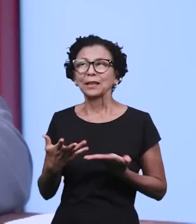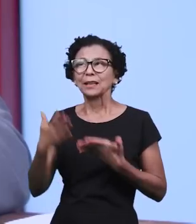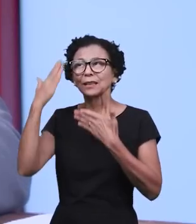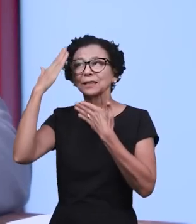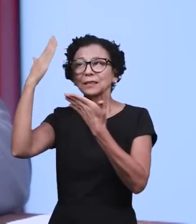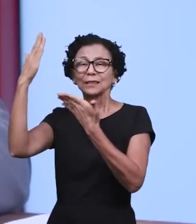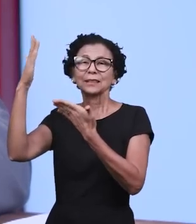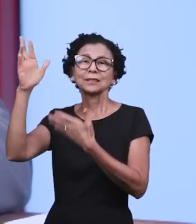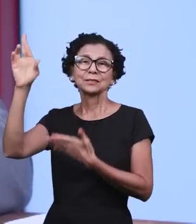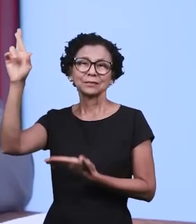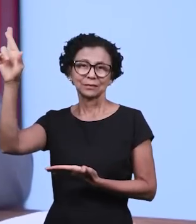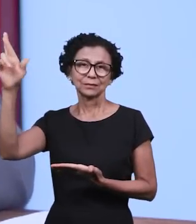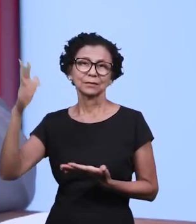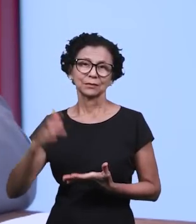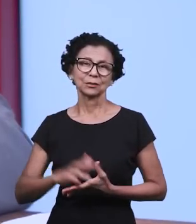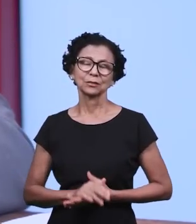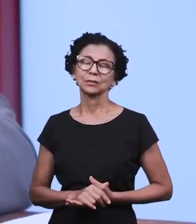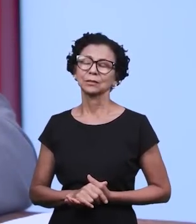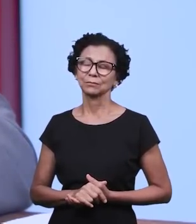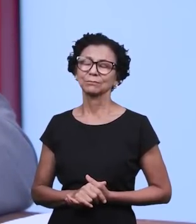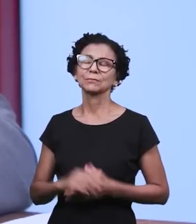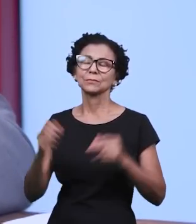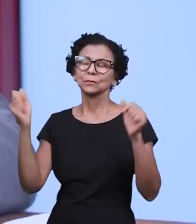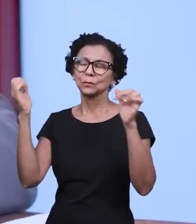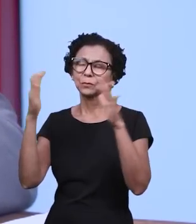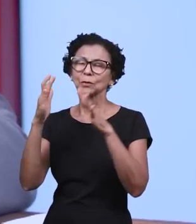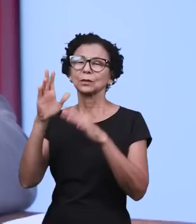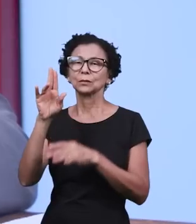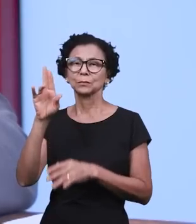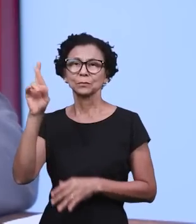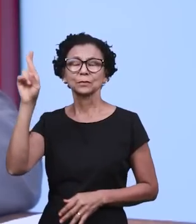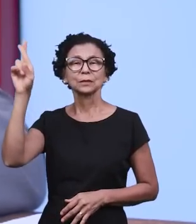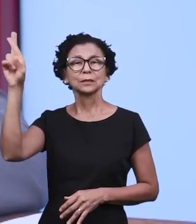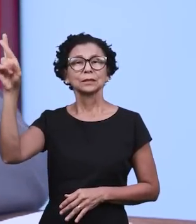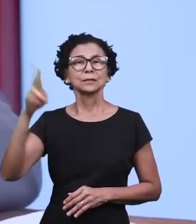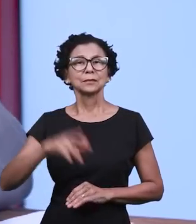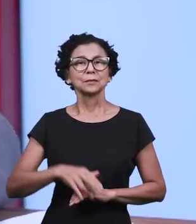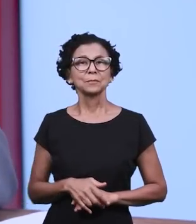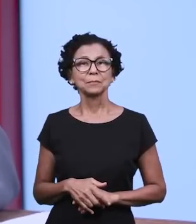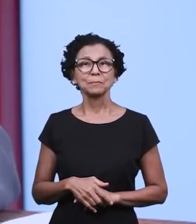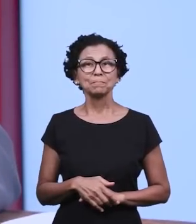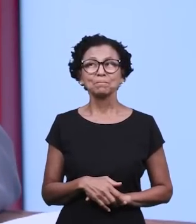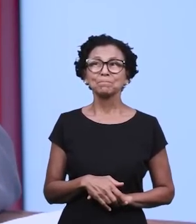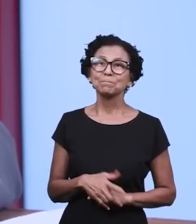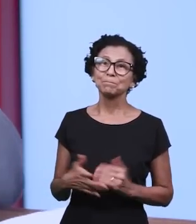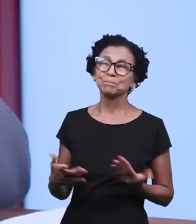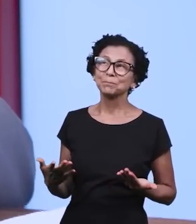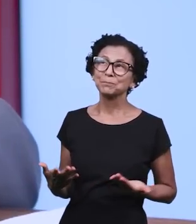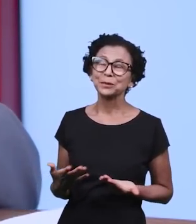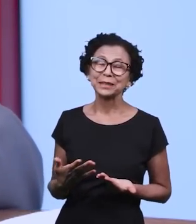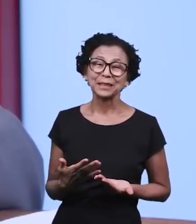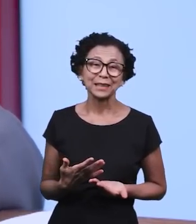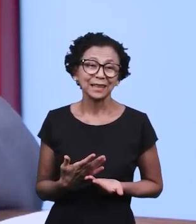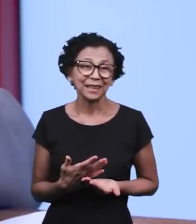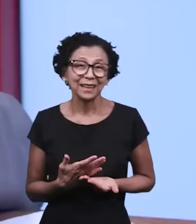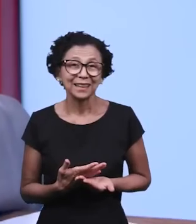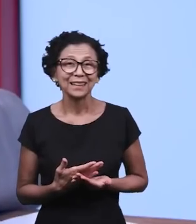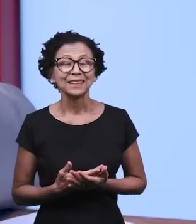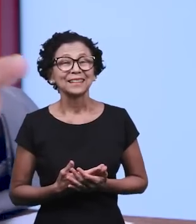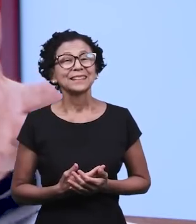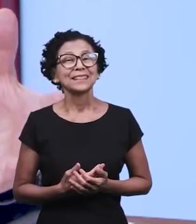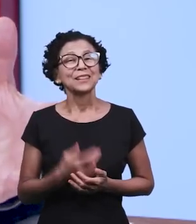universidade, eu os ajudava. Mas eu era muito ruim de história e